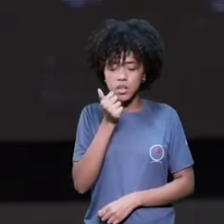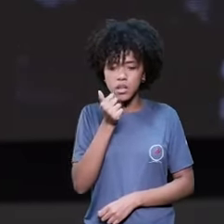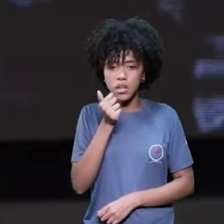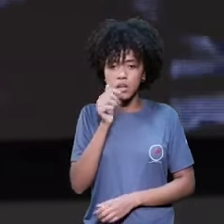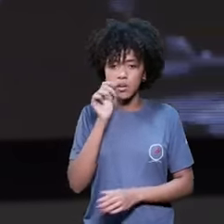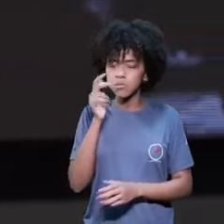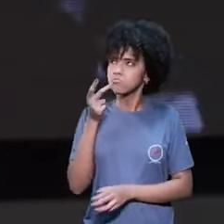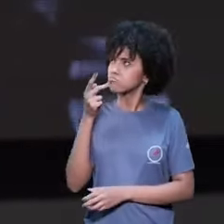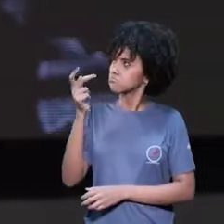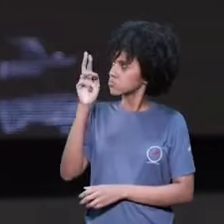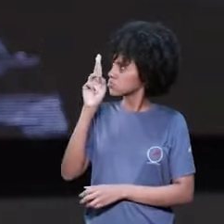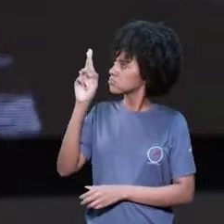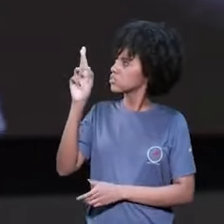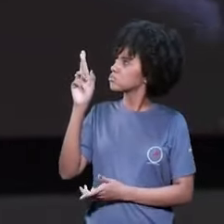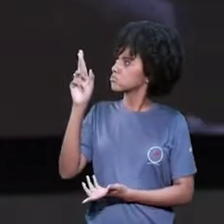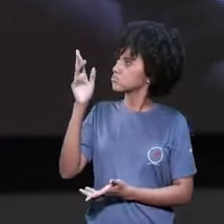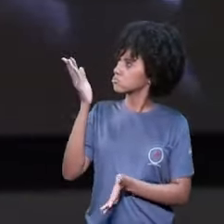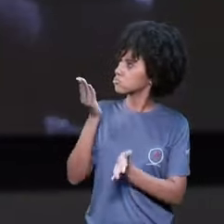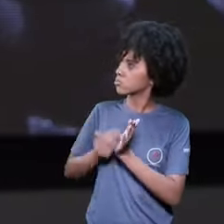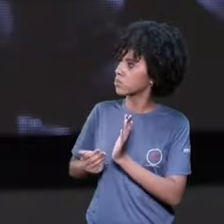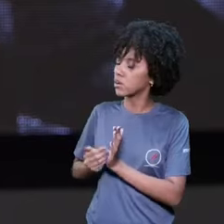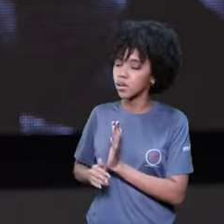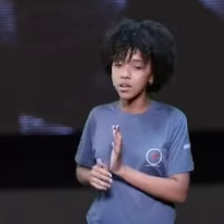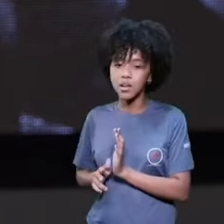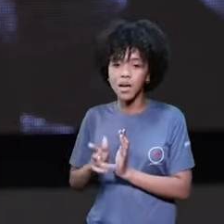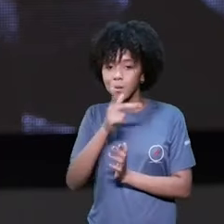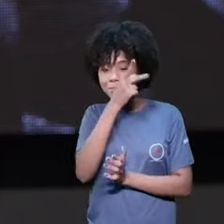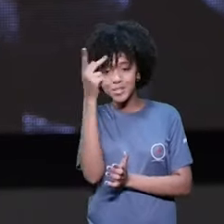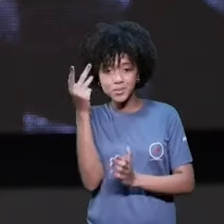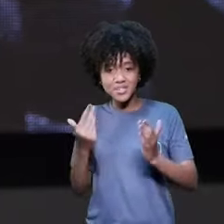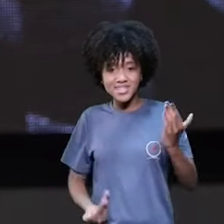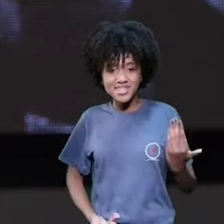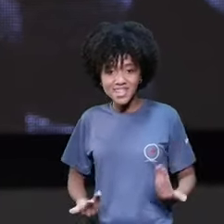presta atenção. Quem serve não está preocupado com quanto custa.